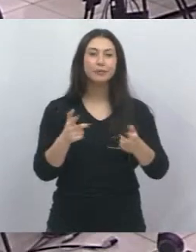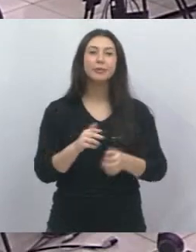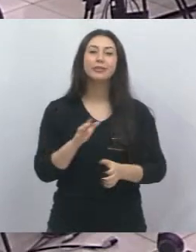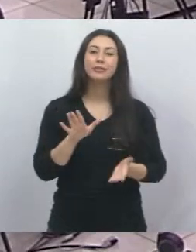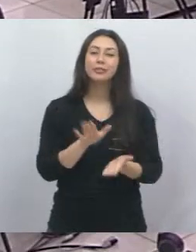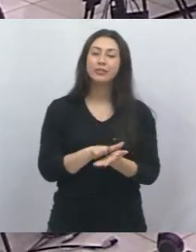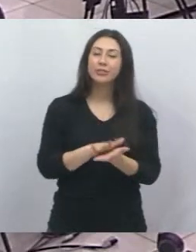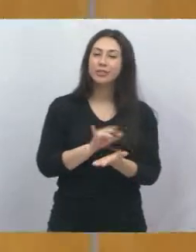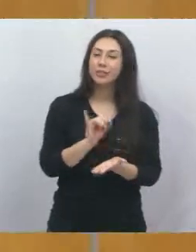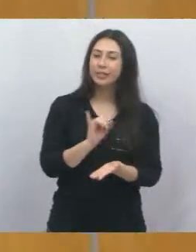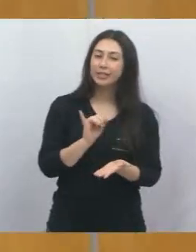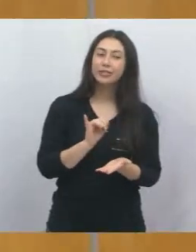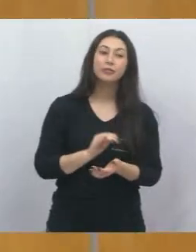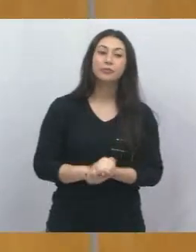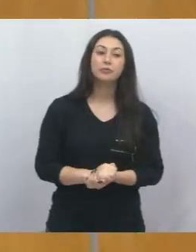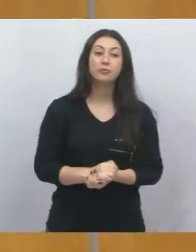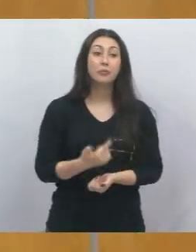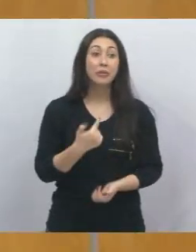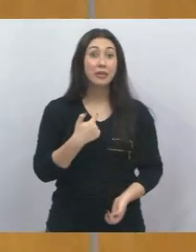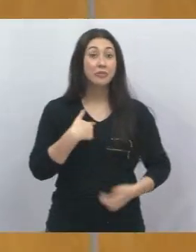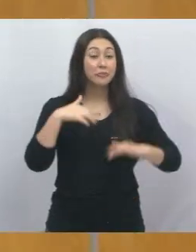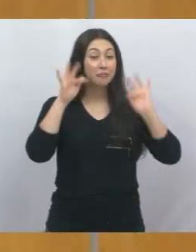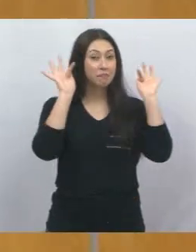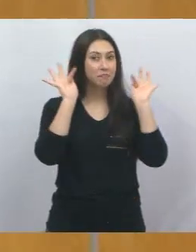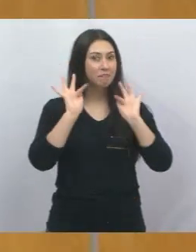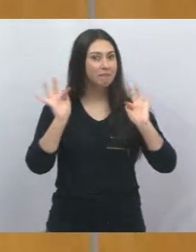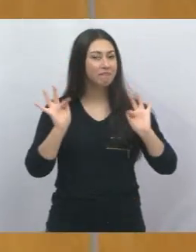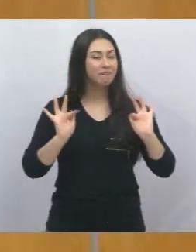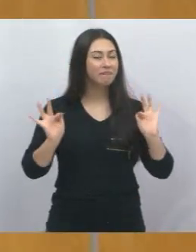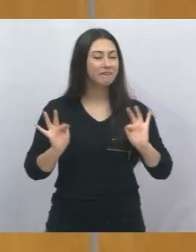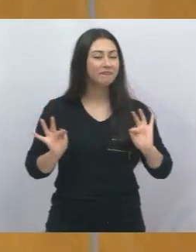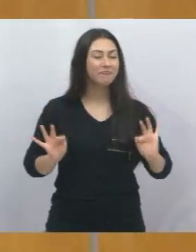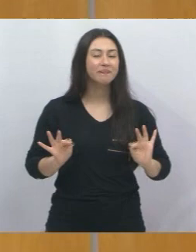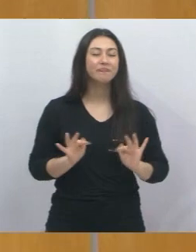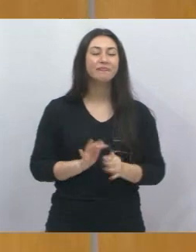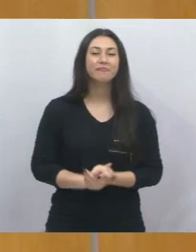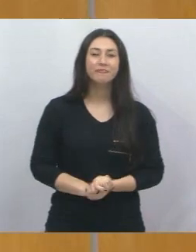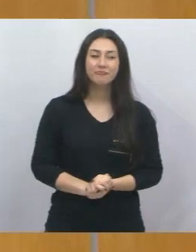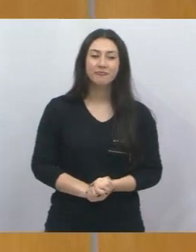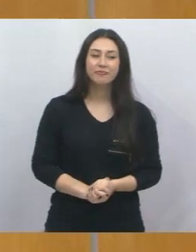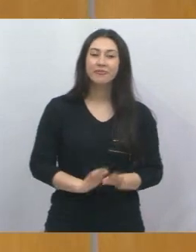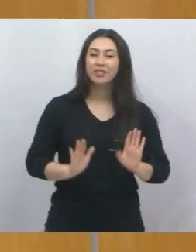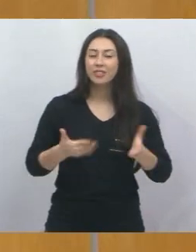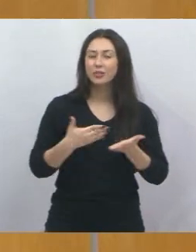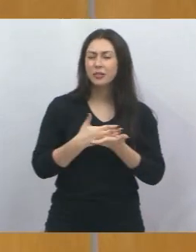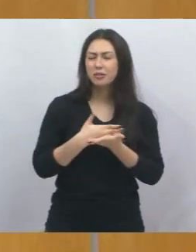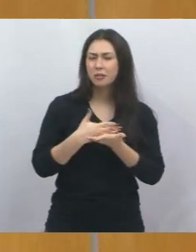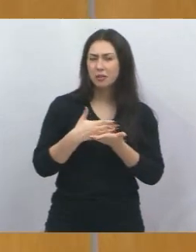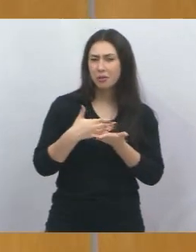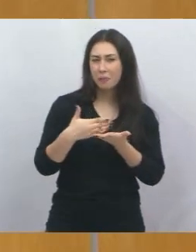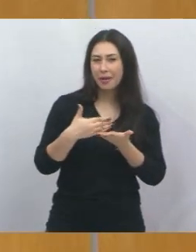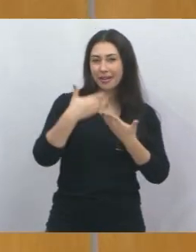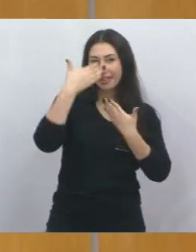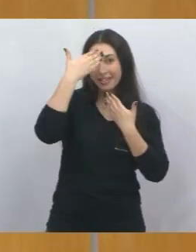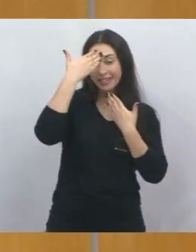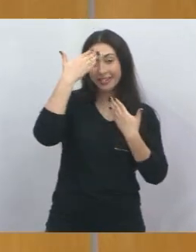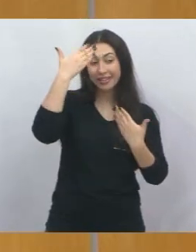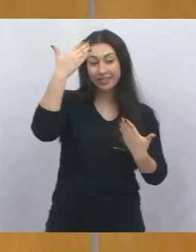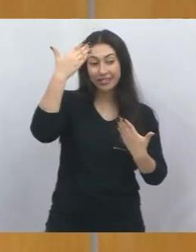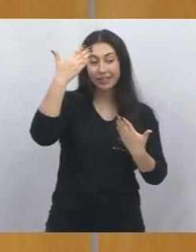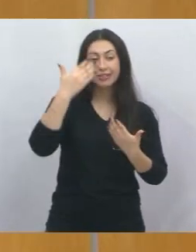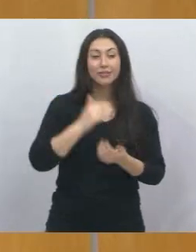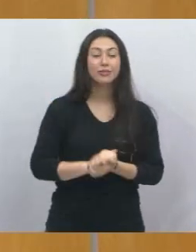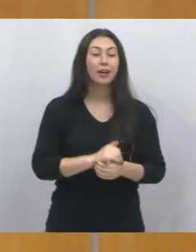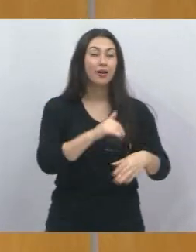de Jacareí. Estou muito feliz e já de início agradeço